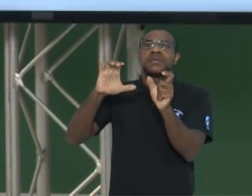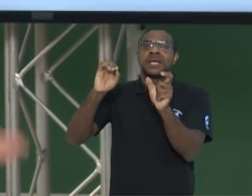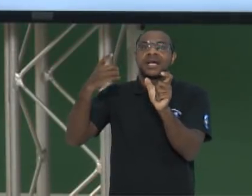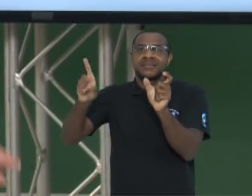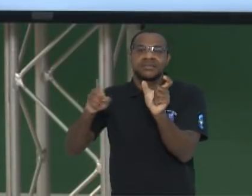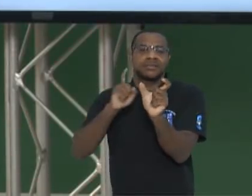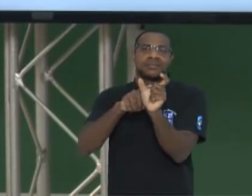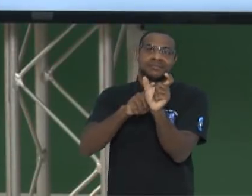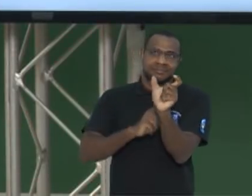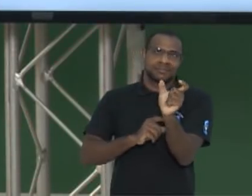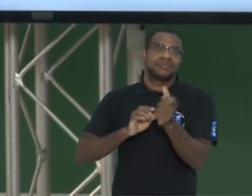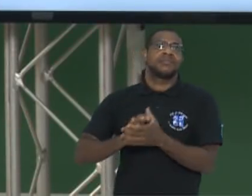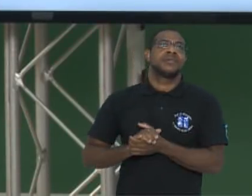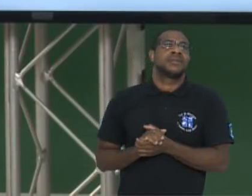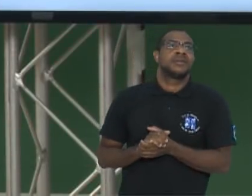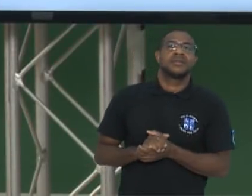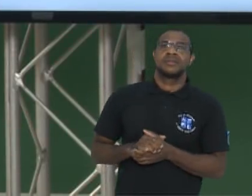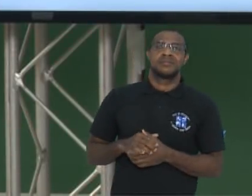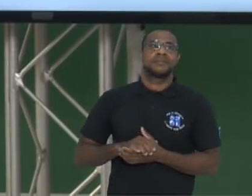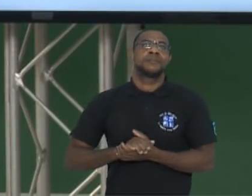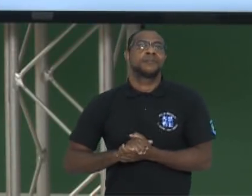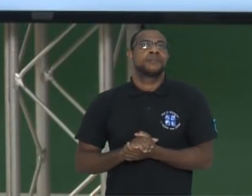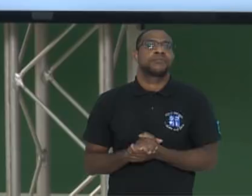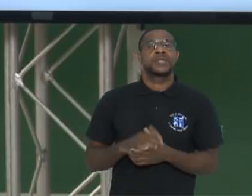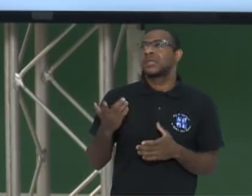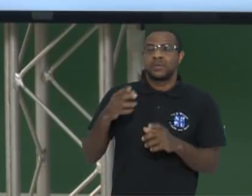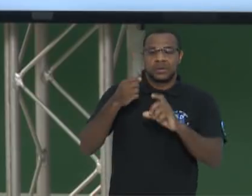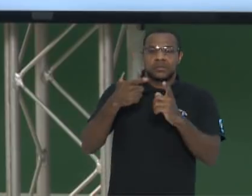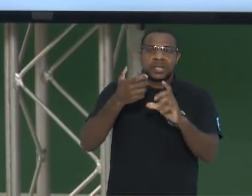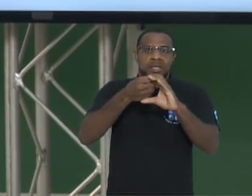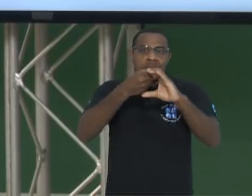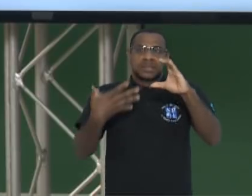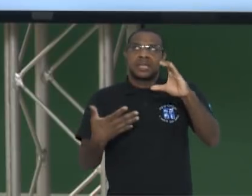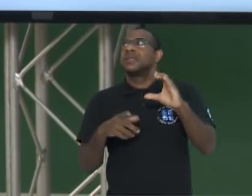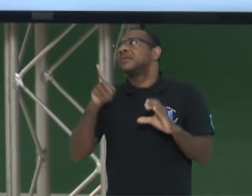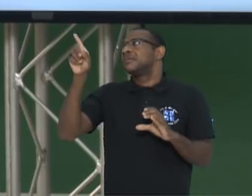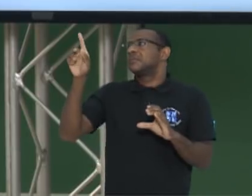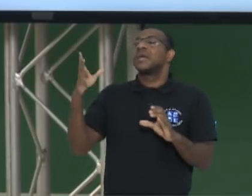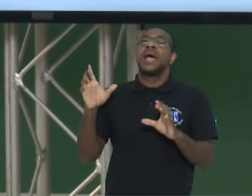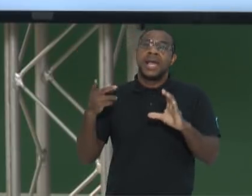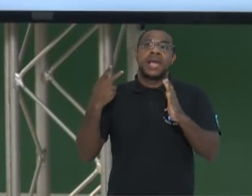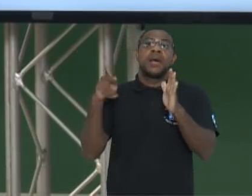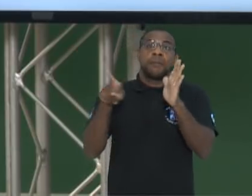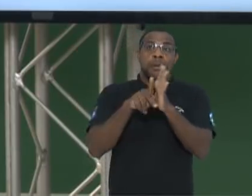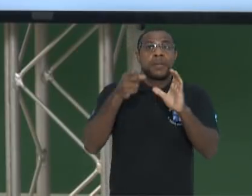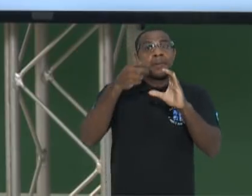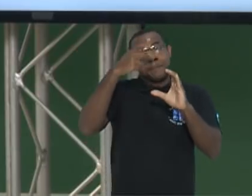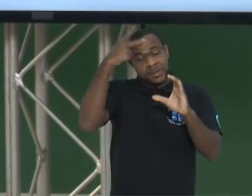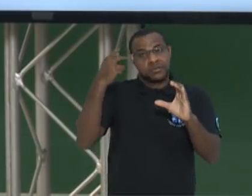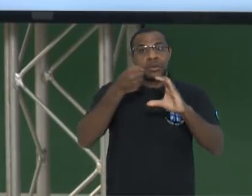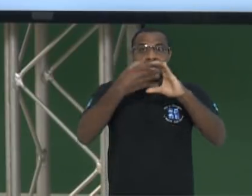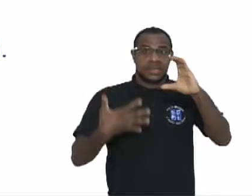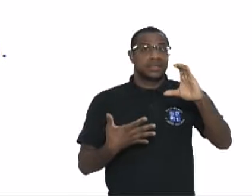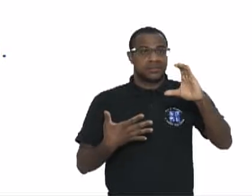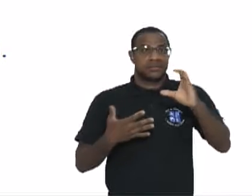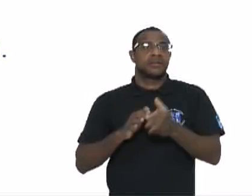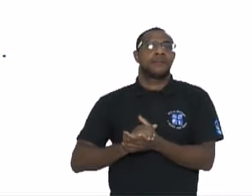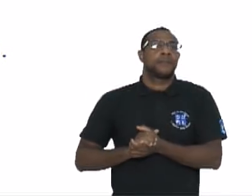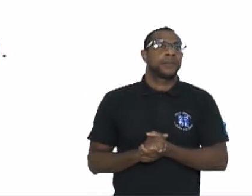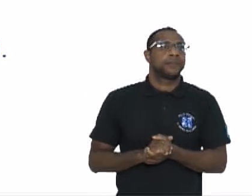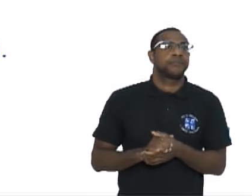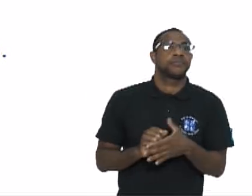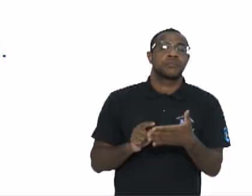que não teriam vida, que não teriam essas características, que são características específicas de pessoas, certo?